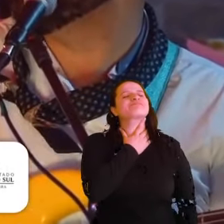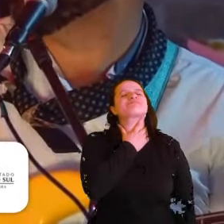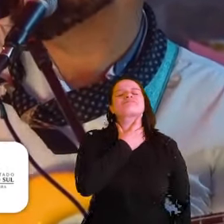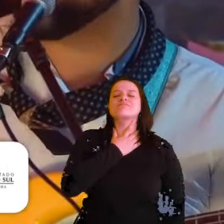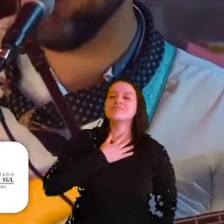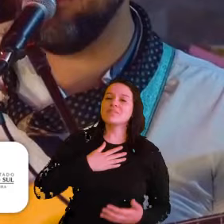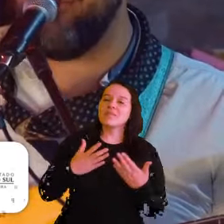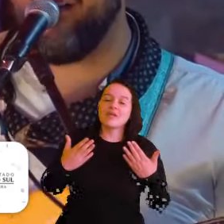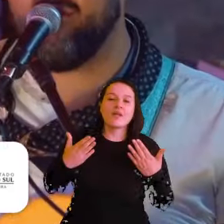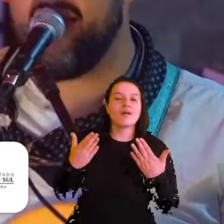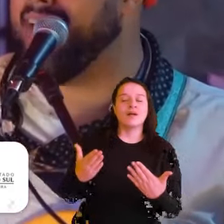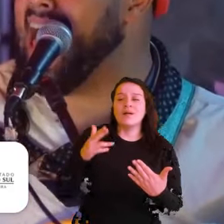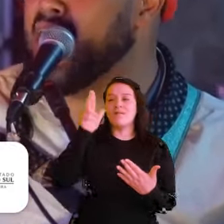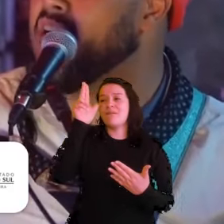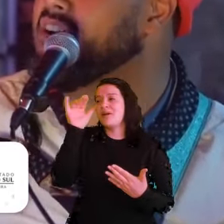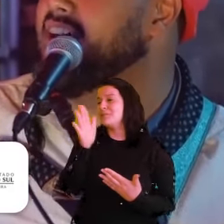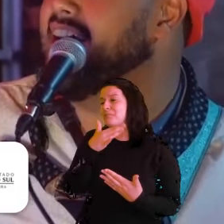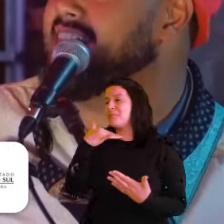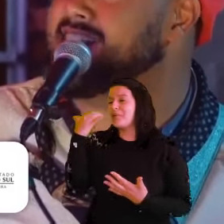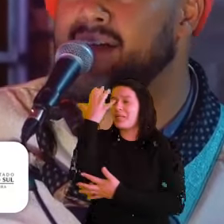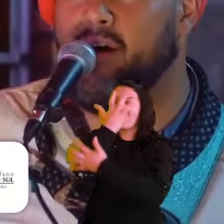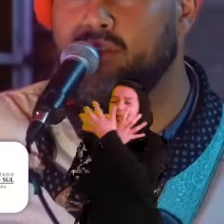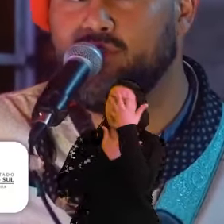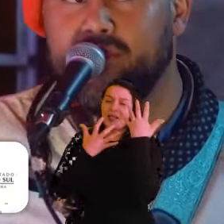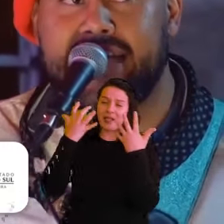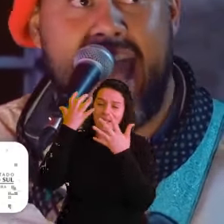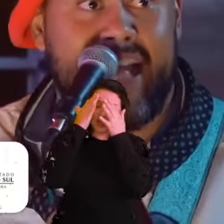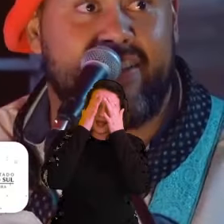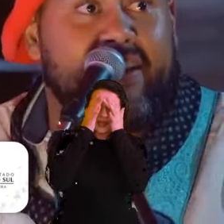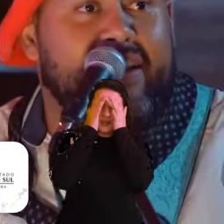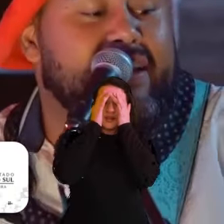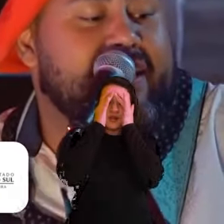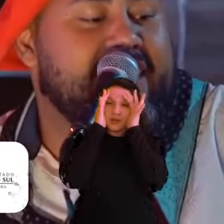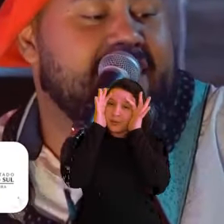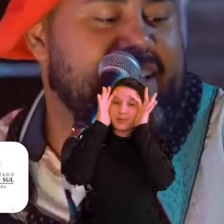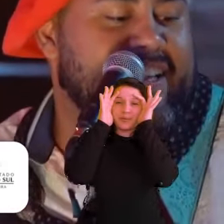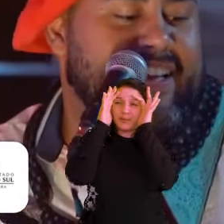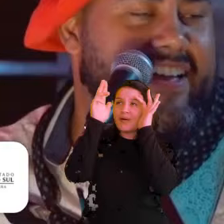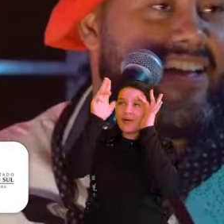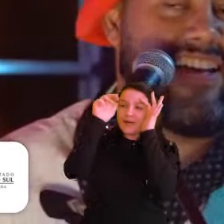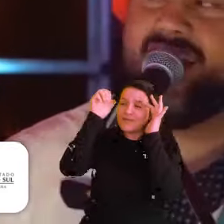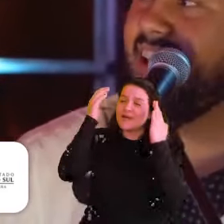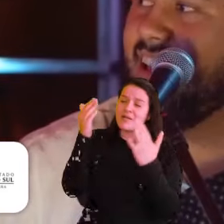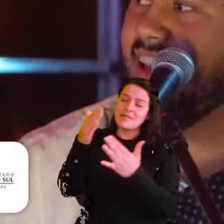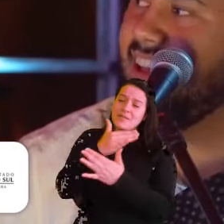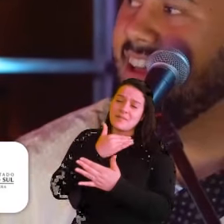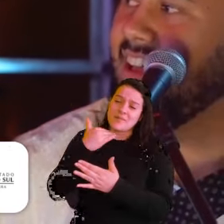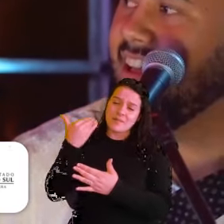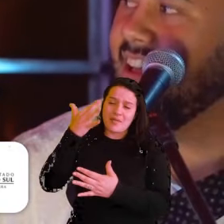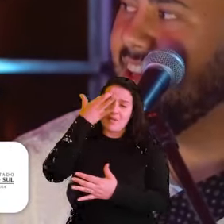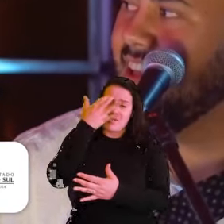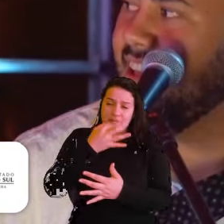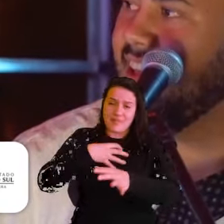mim. Mas quando morre um cavalo, desaba o mundo da gente. Mas quando morre um cavalo,